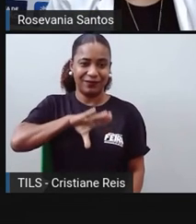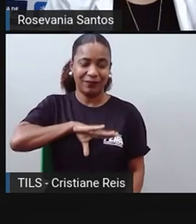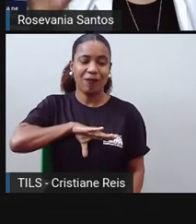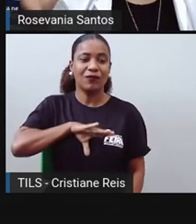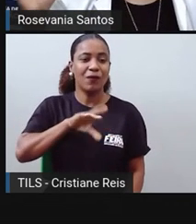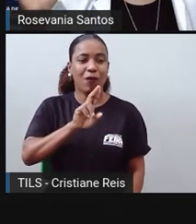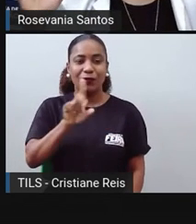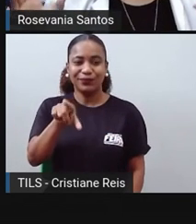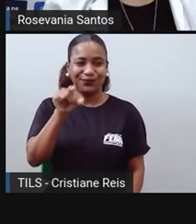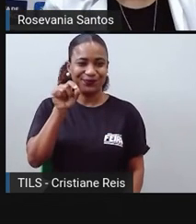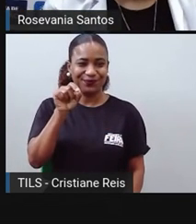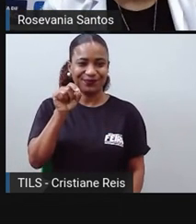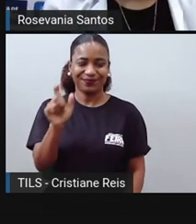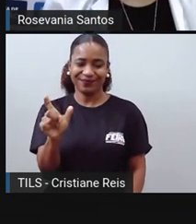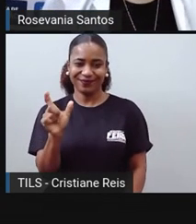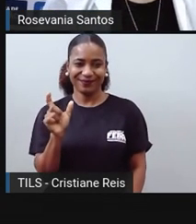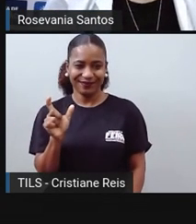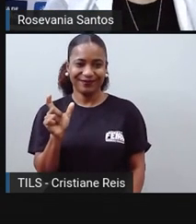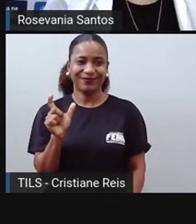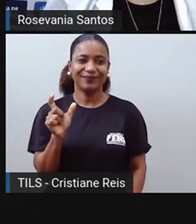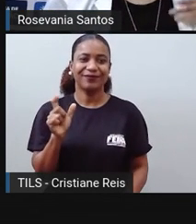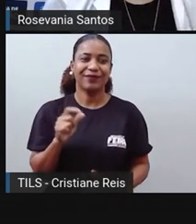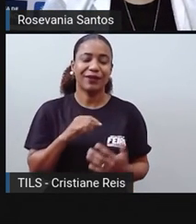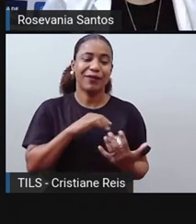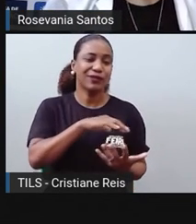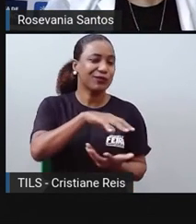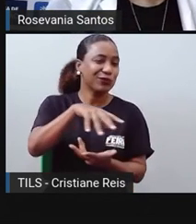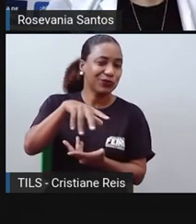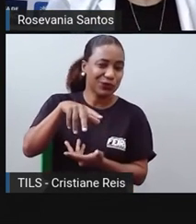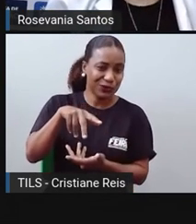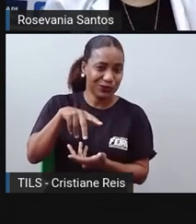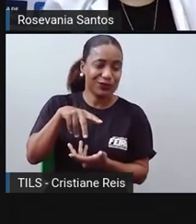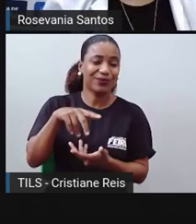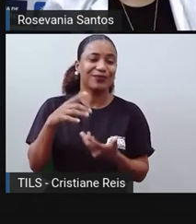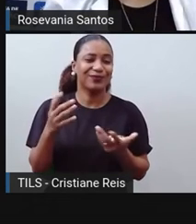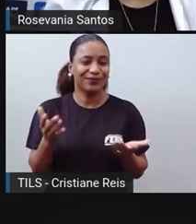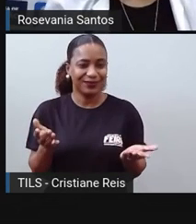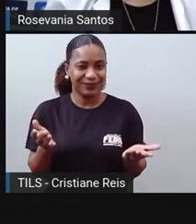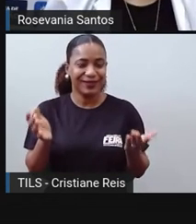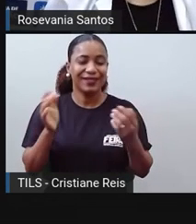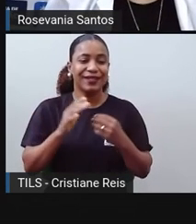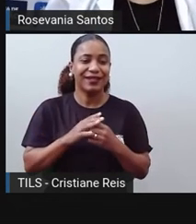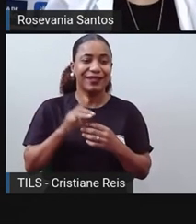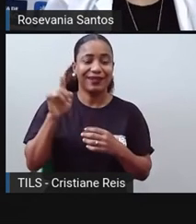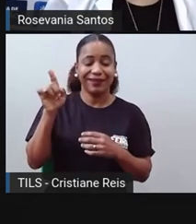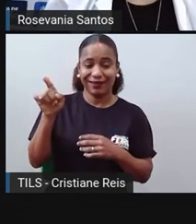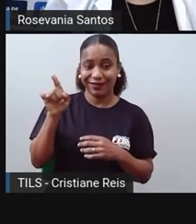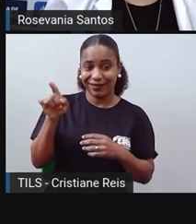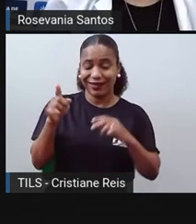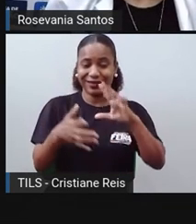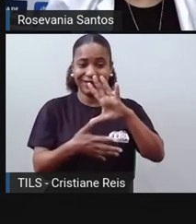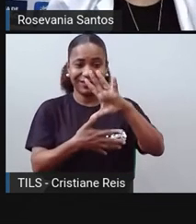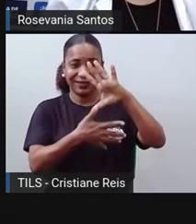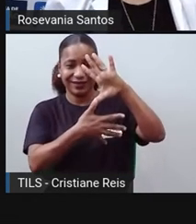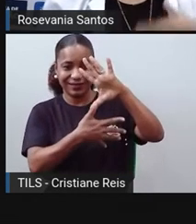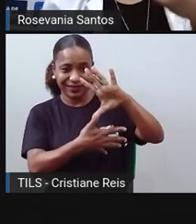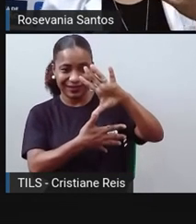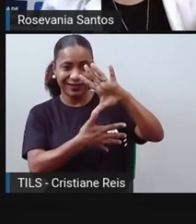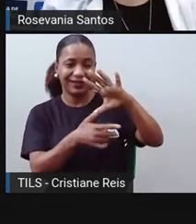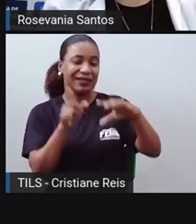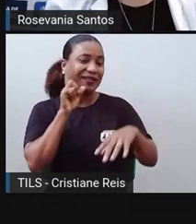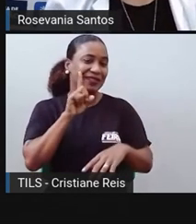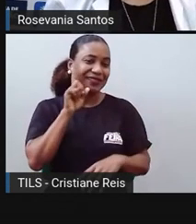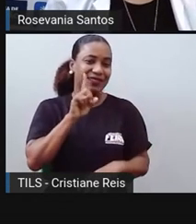Antártida. Mas hoje em dia, o mundo inteiro, principalmente por conta, né, dos norte-americanos, chamam de Antártica,